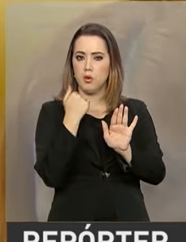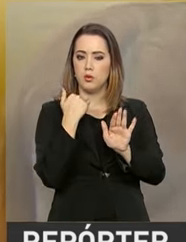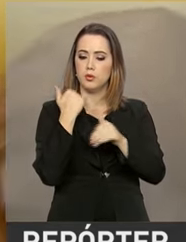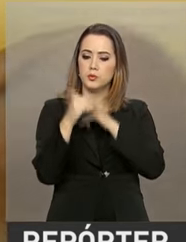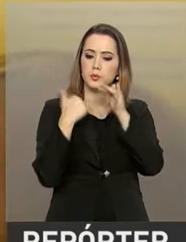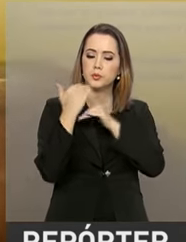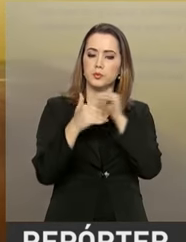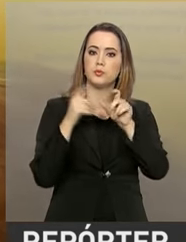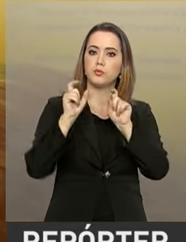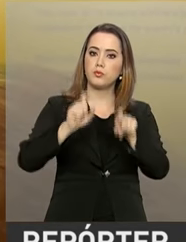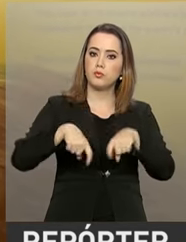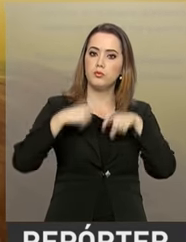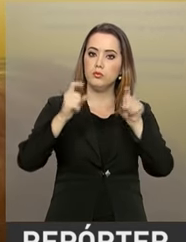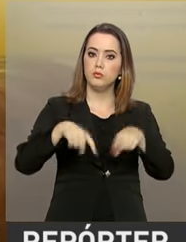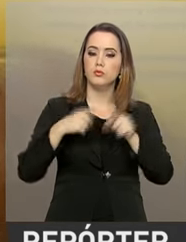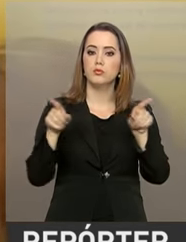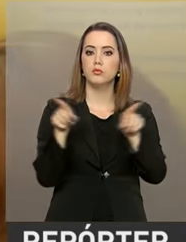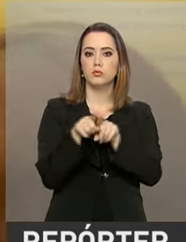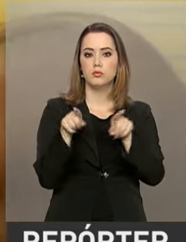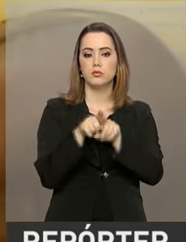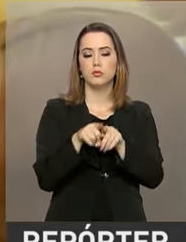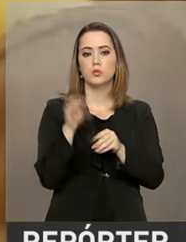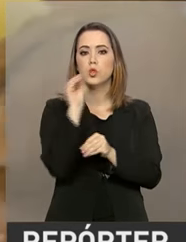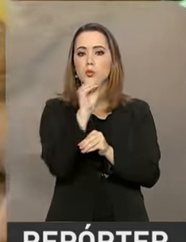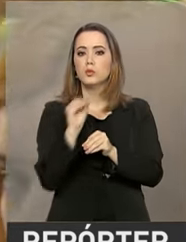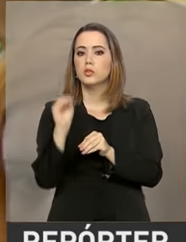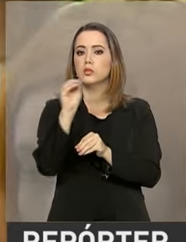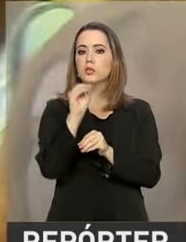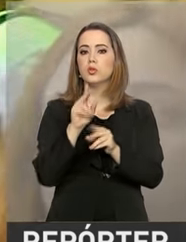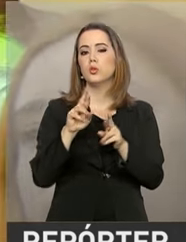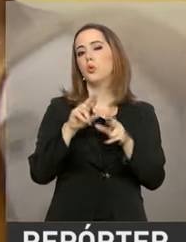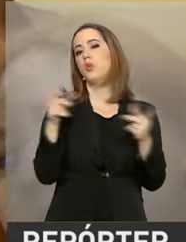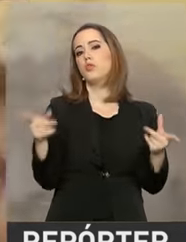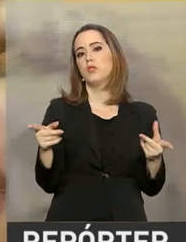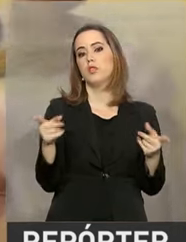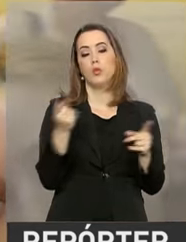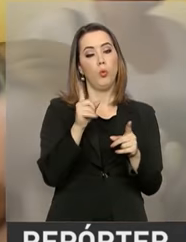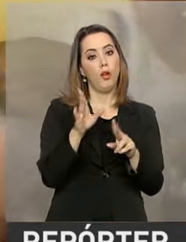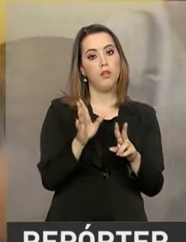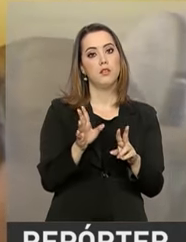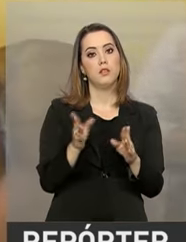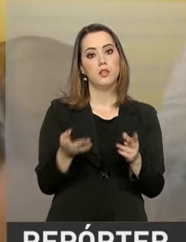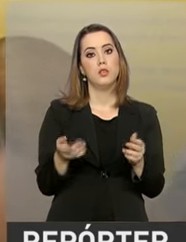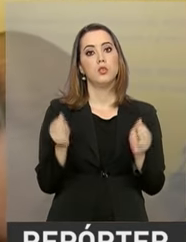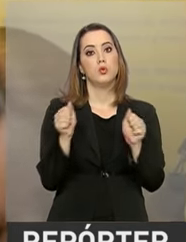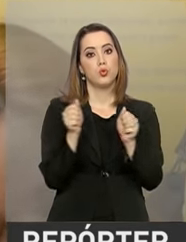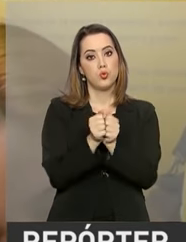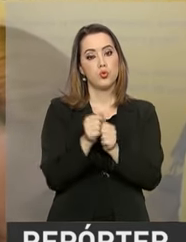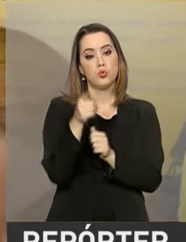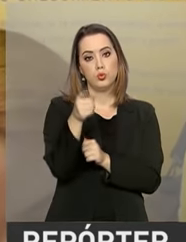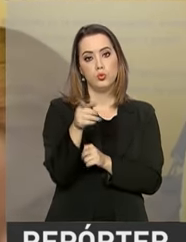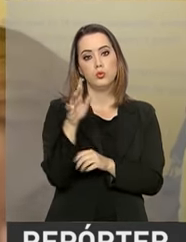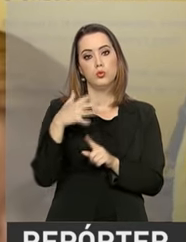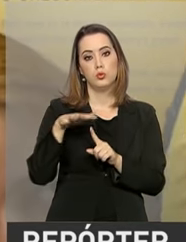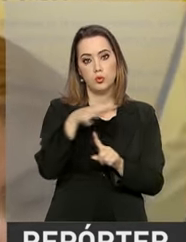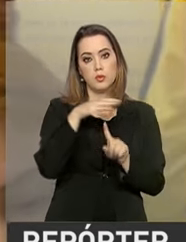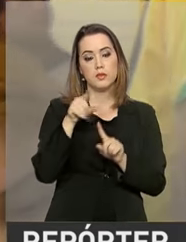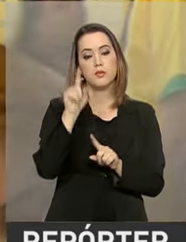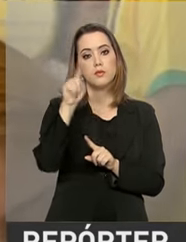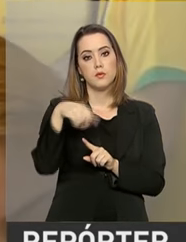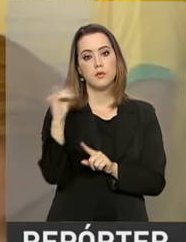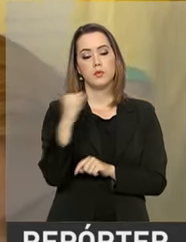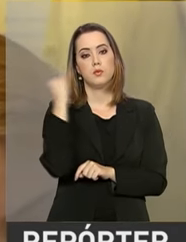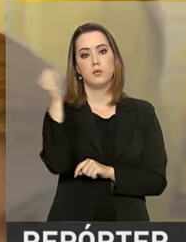agrícola e A Conservação não são antagônicos Então a nossa essa feira é muito importante porque ela